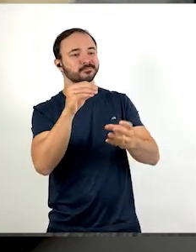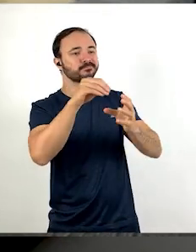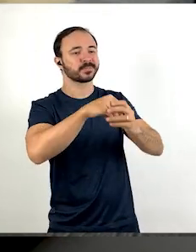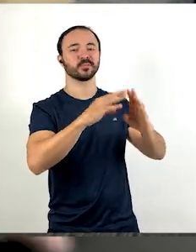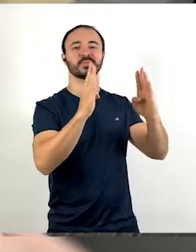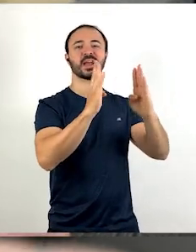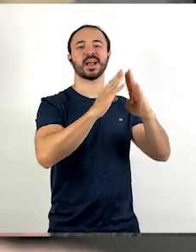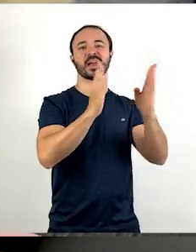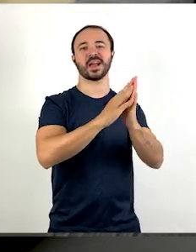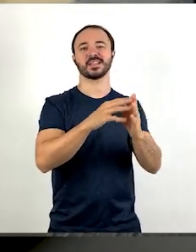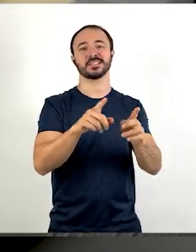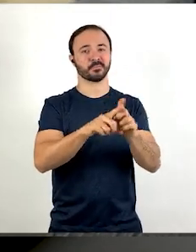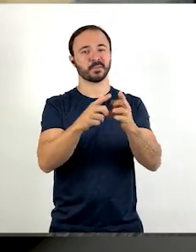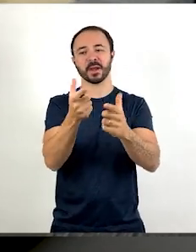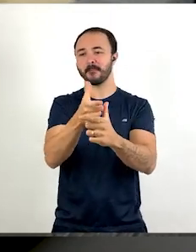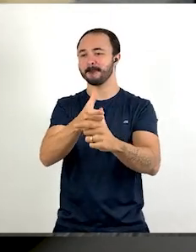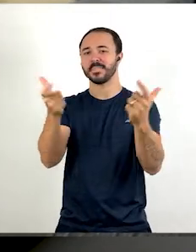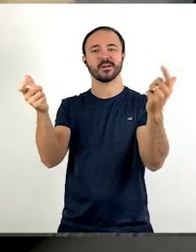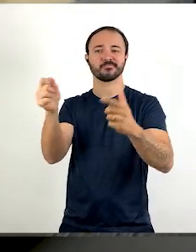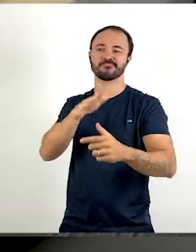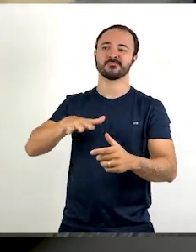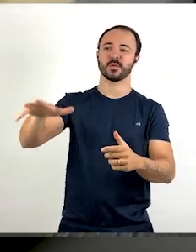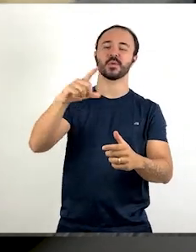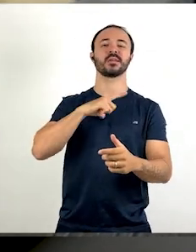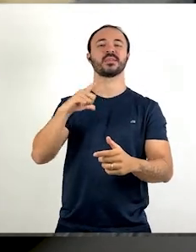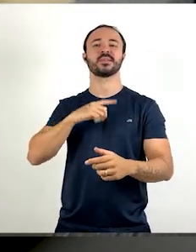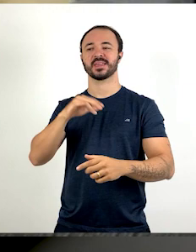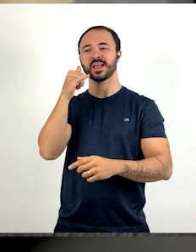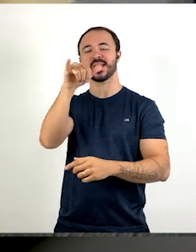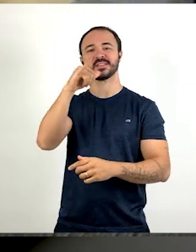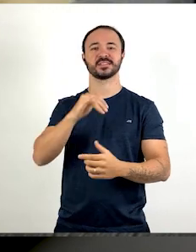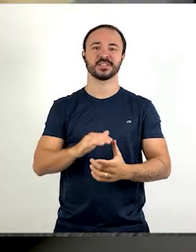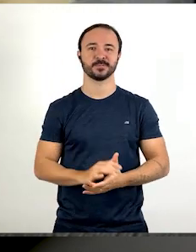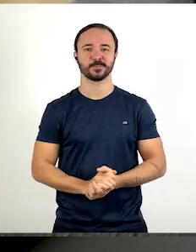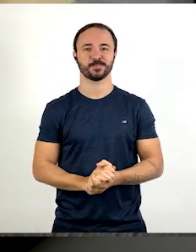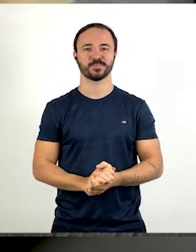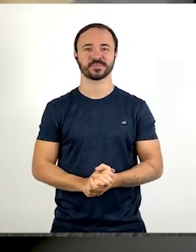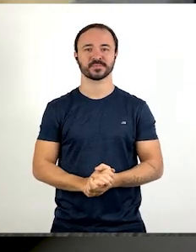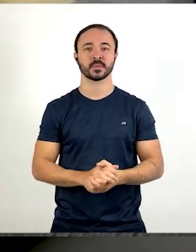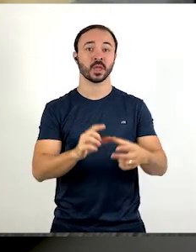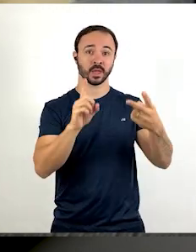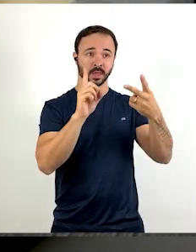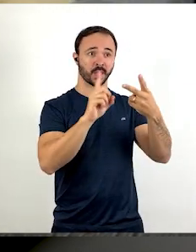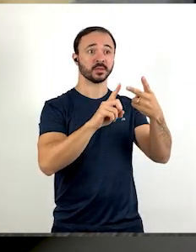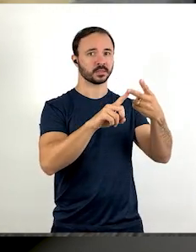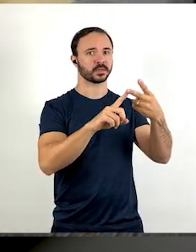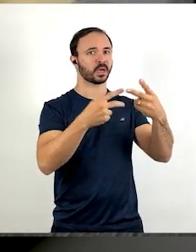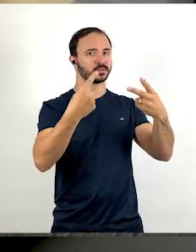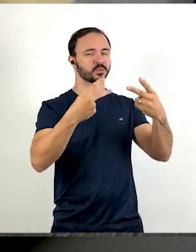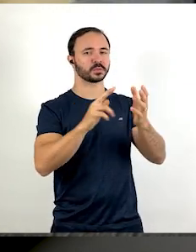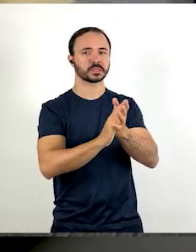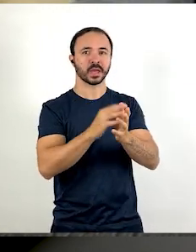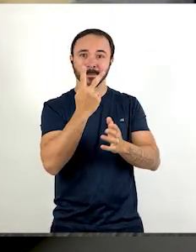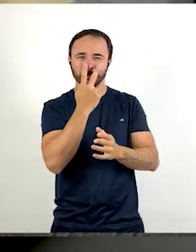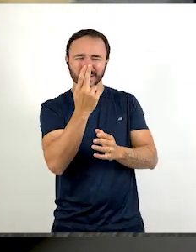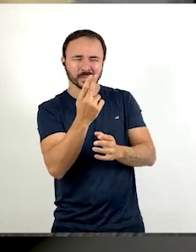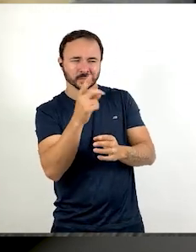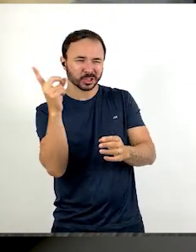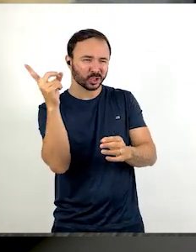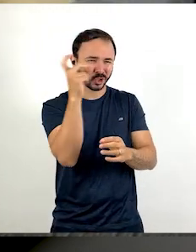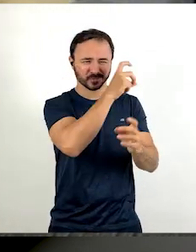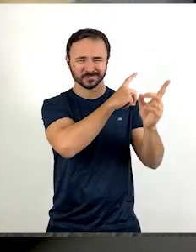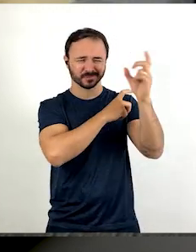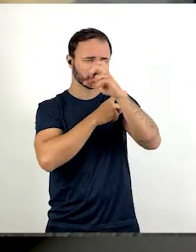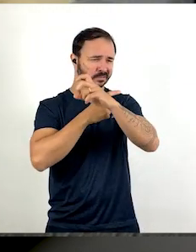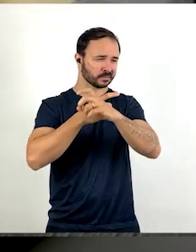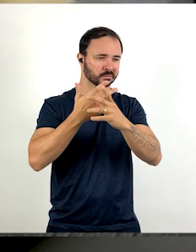casas e a maioria dos ambientes aí que a gente tem eletricidade. A corrente alternada parece mais complexa.